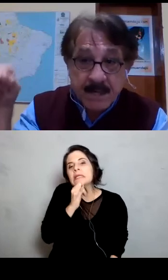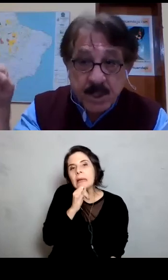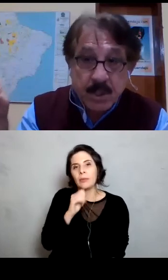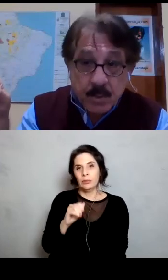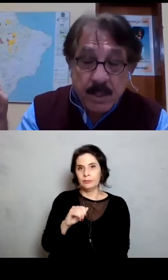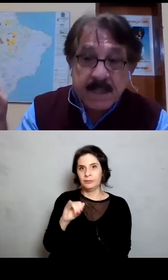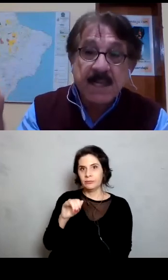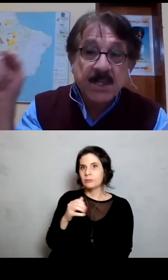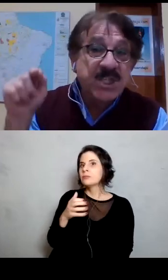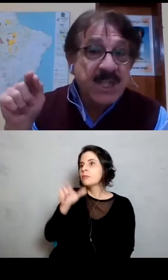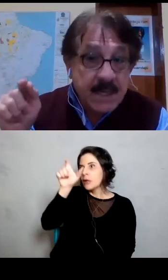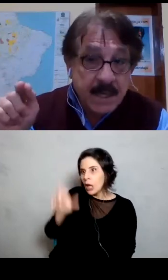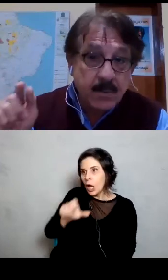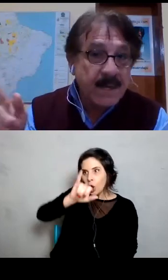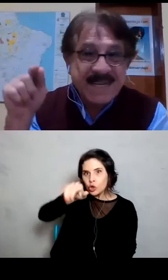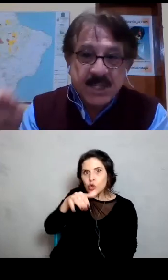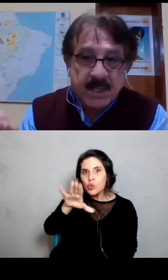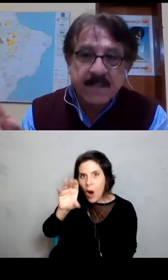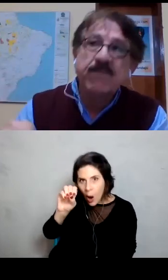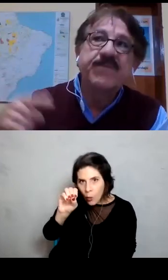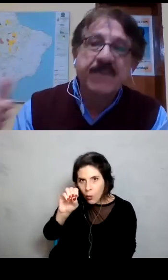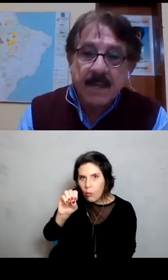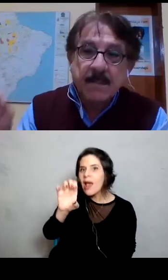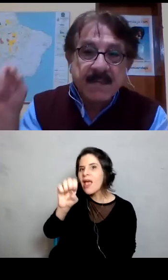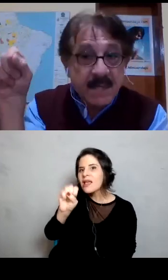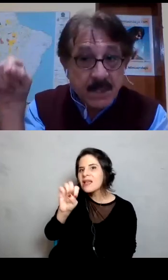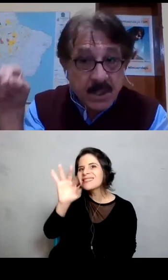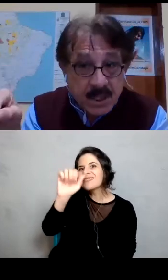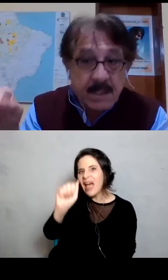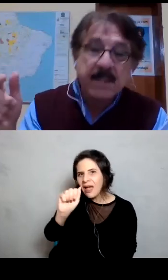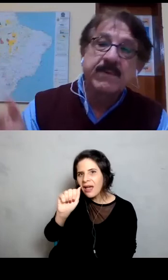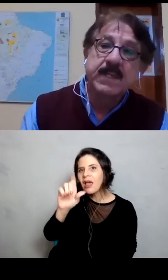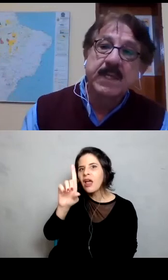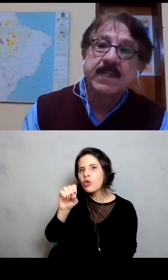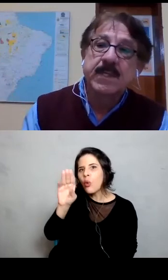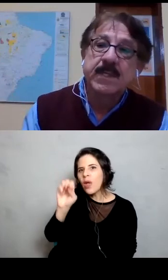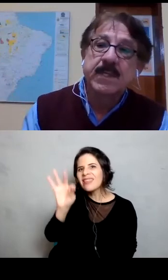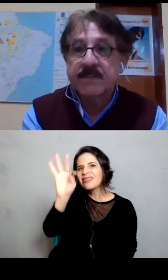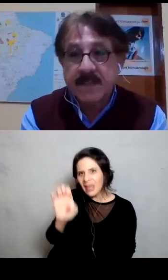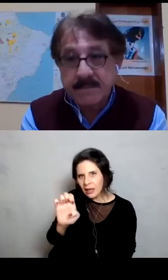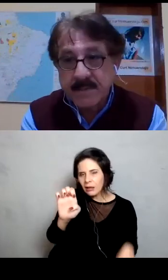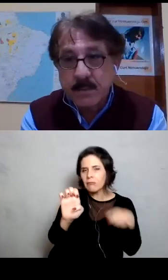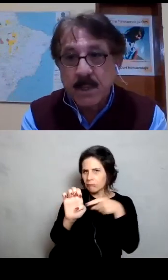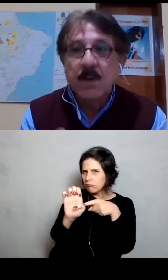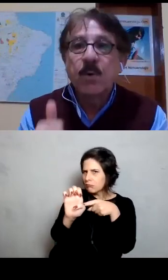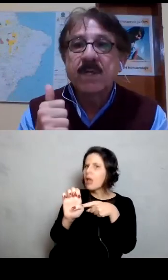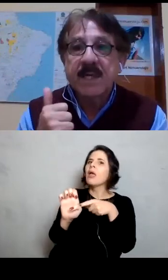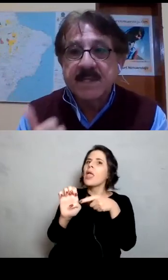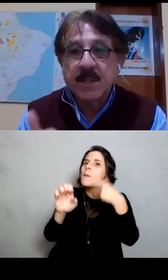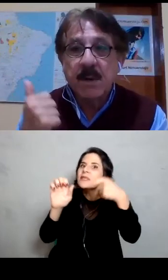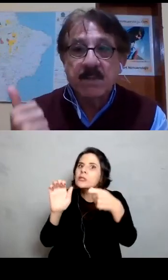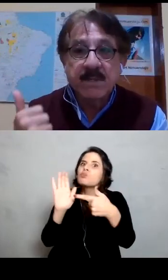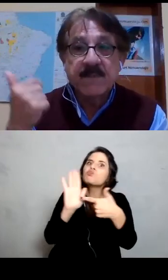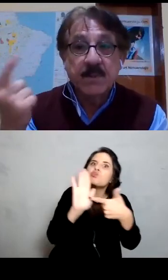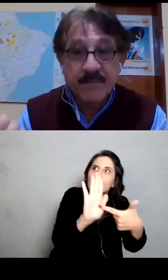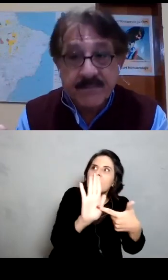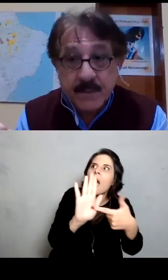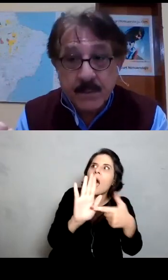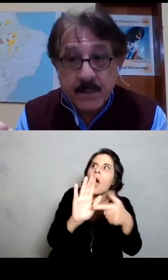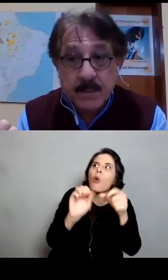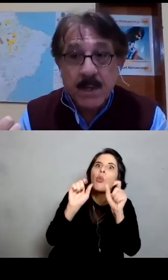uma partícula que indica, não é que diz eu vi, mas que indica que você está dizendo uma coisa que você viu, ou que está dizendo uma coisa que